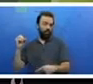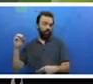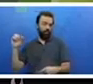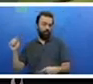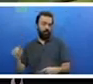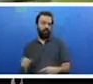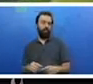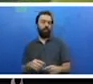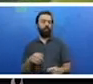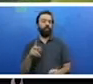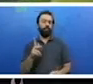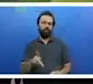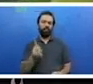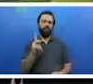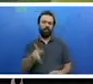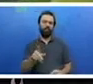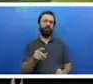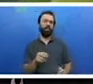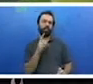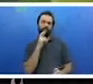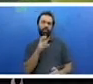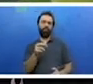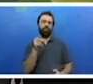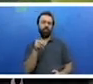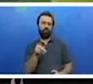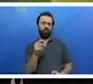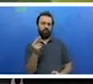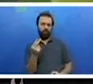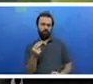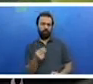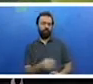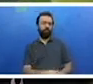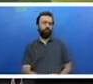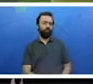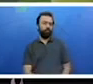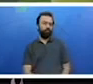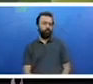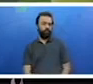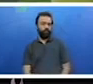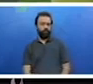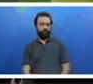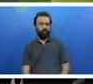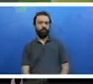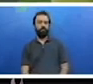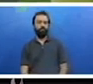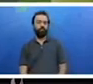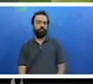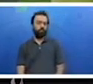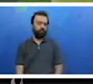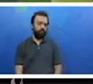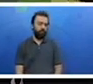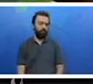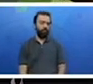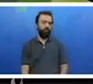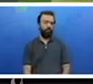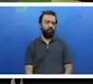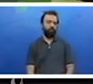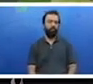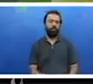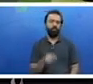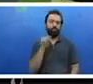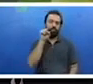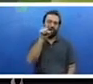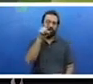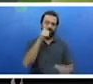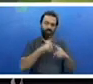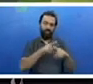100, 800. 10 vezes 80, 800. Ou seja, sempre que eu